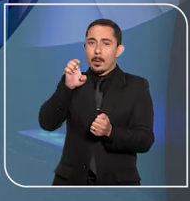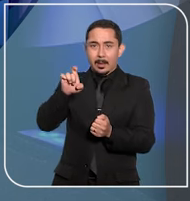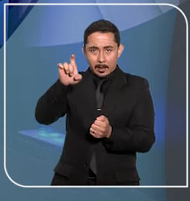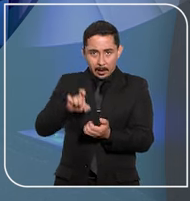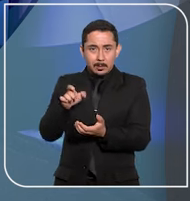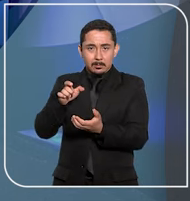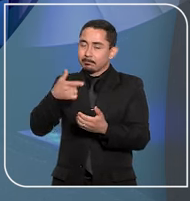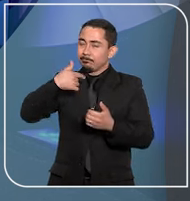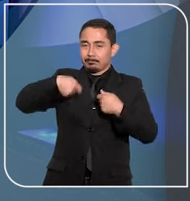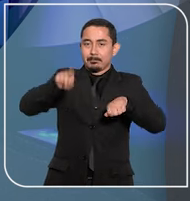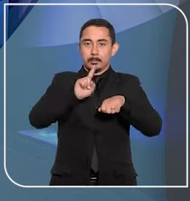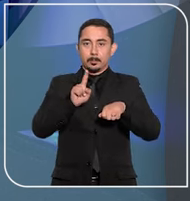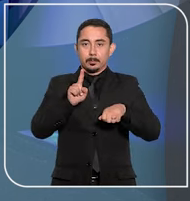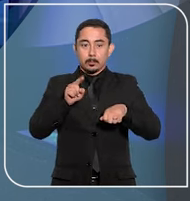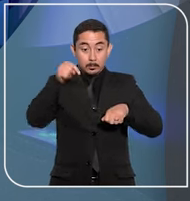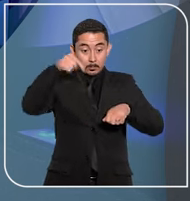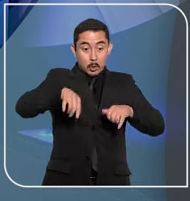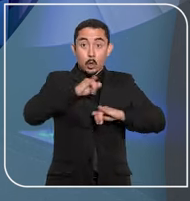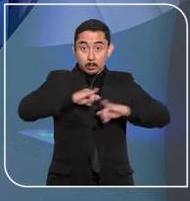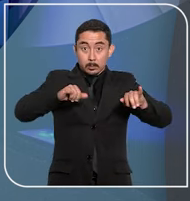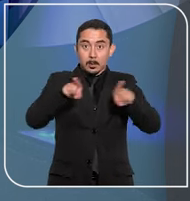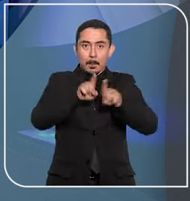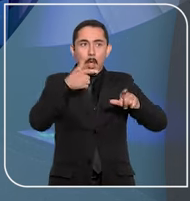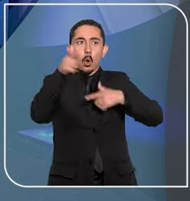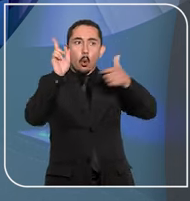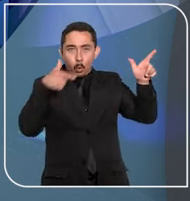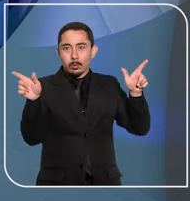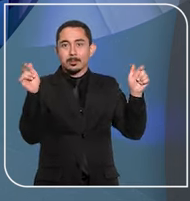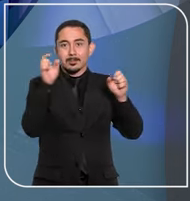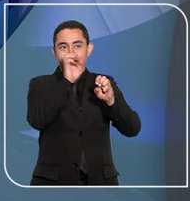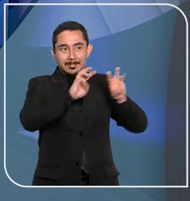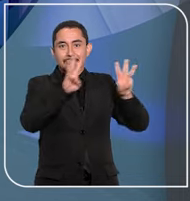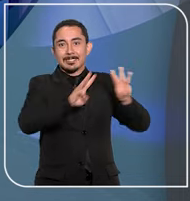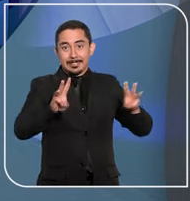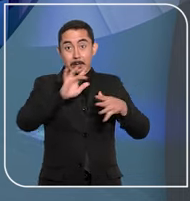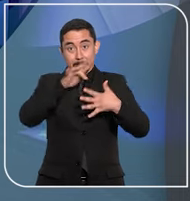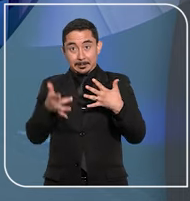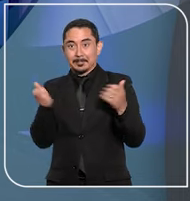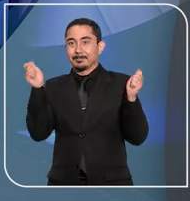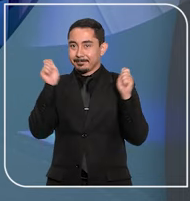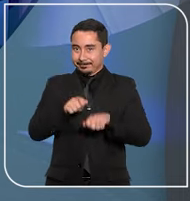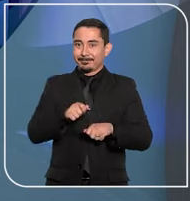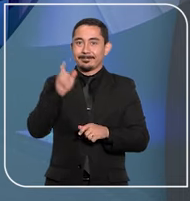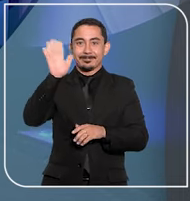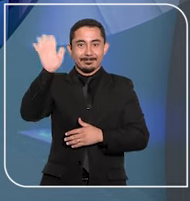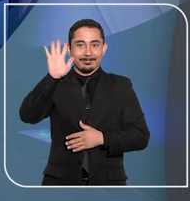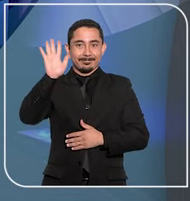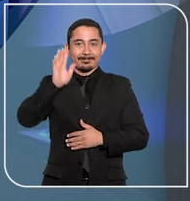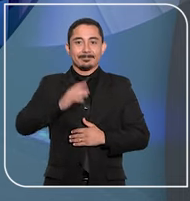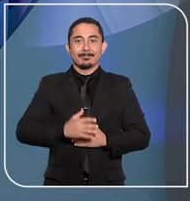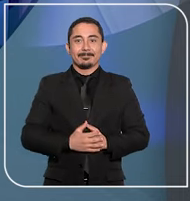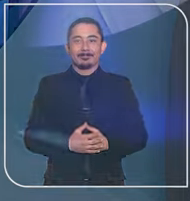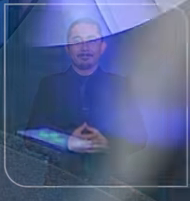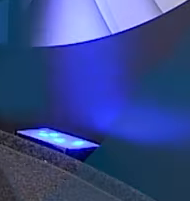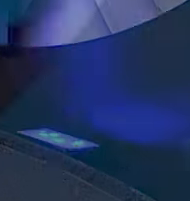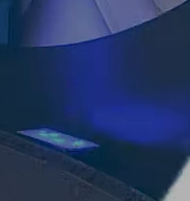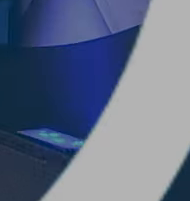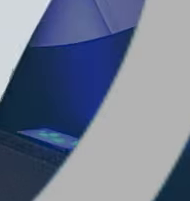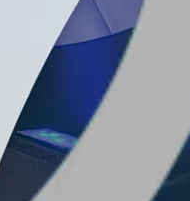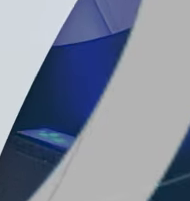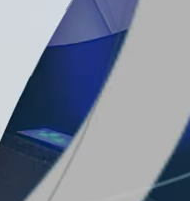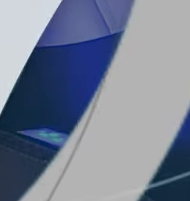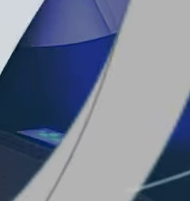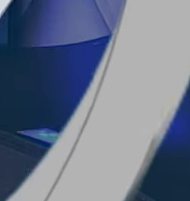pertence ao antigo casal você confere outras notícias no site do STJ e nas nossas redes sociais até a próxima